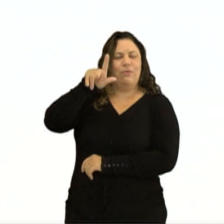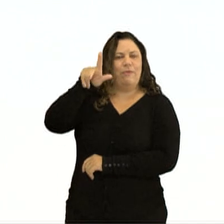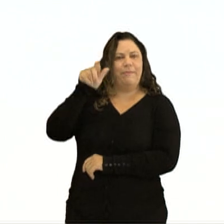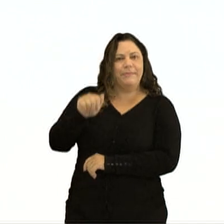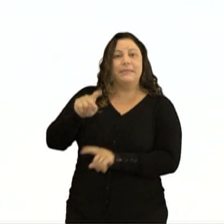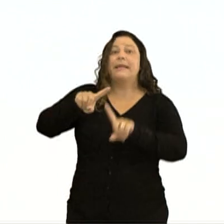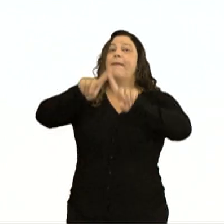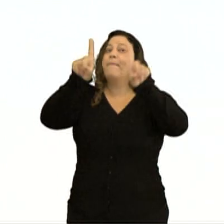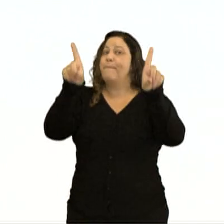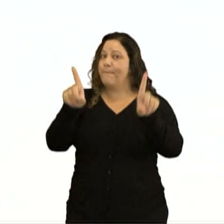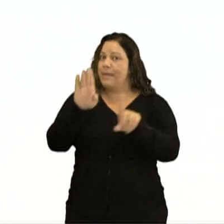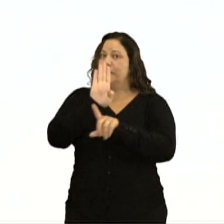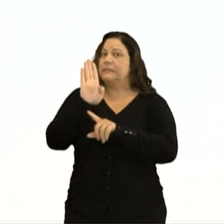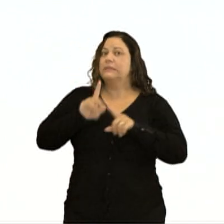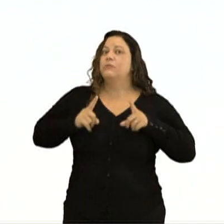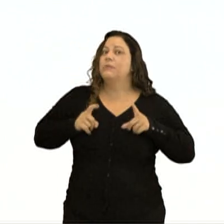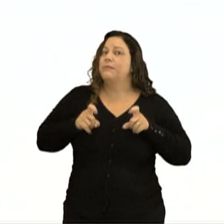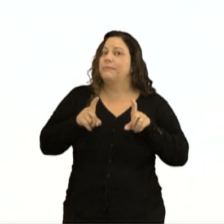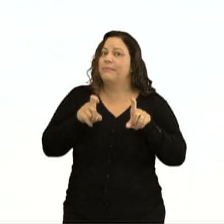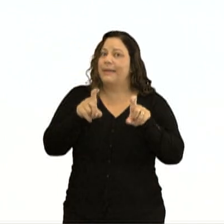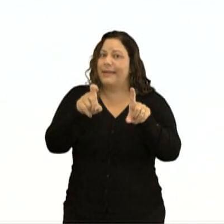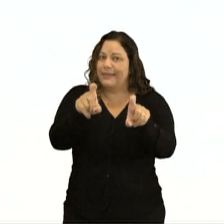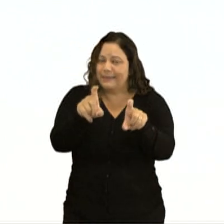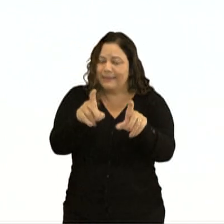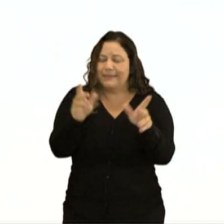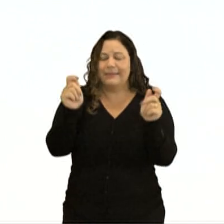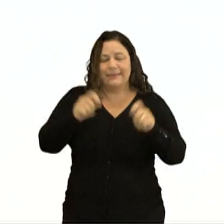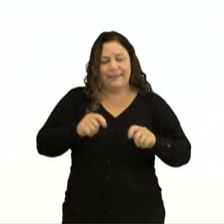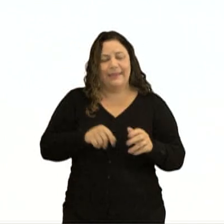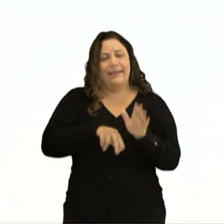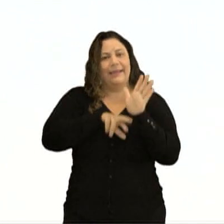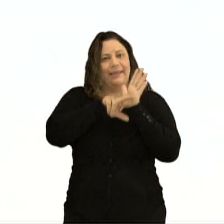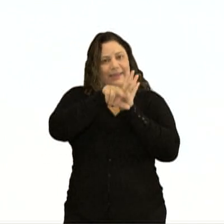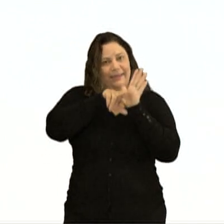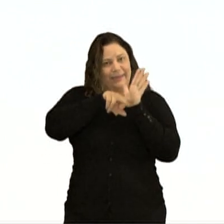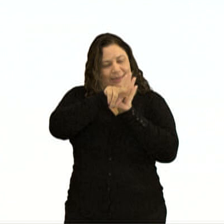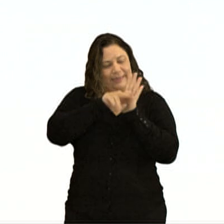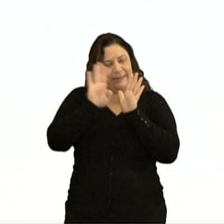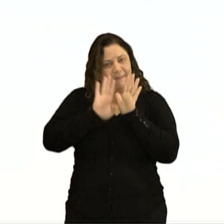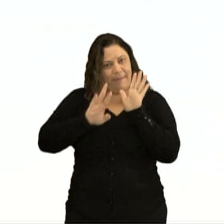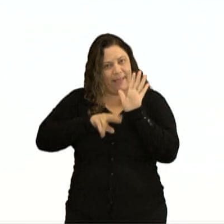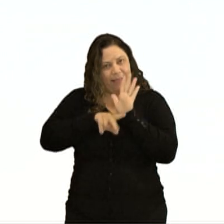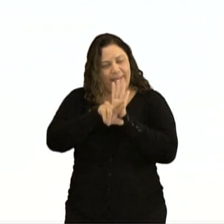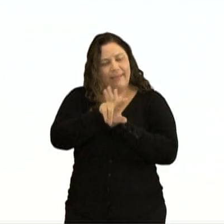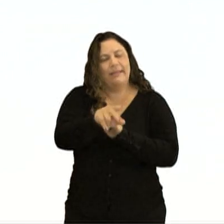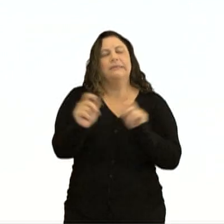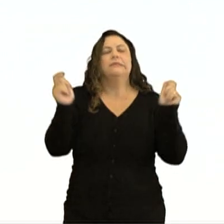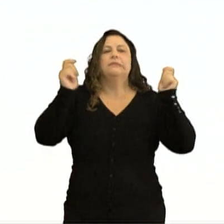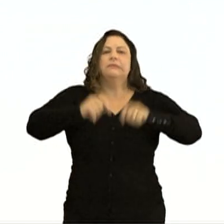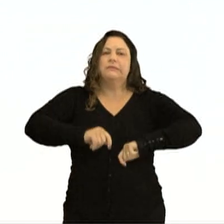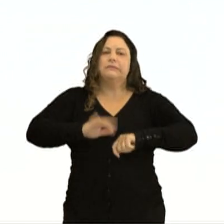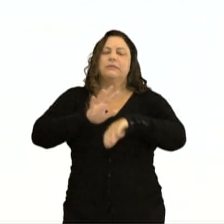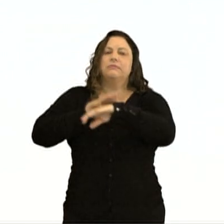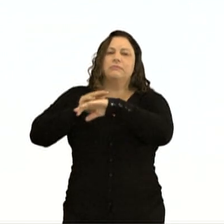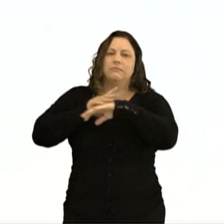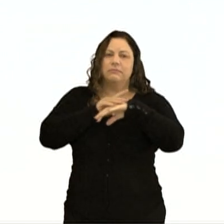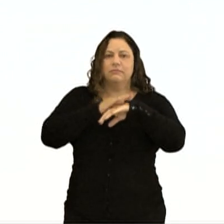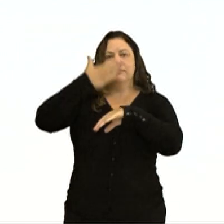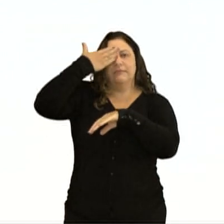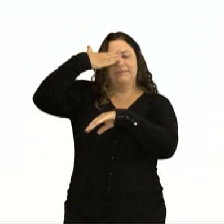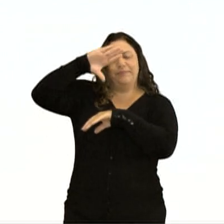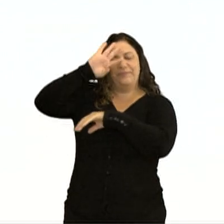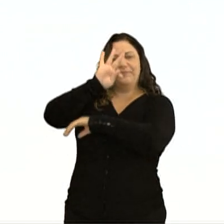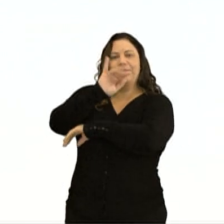Por isso que nós não podemos afirmar, né, que é uma lombriga, porque não é. Ela é uma bactéria que causa a doença febre tifoide e